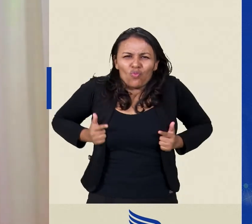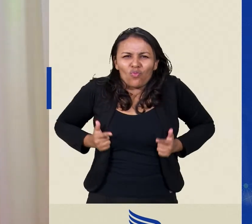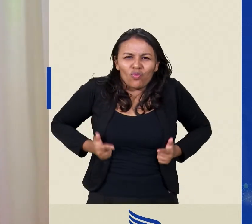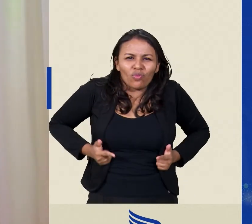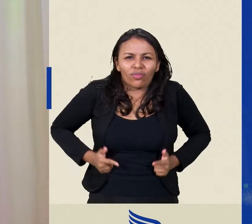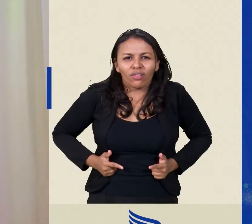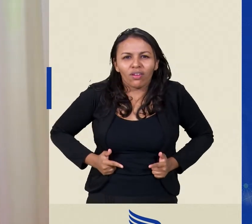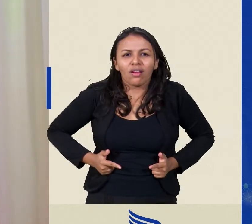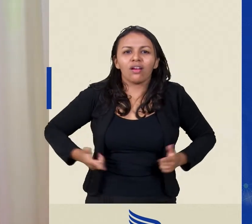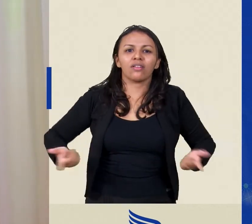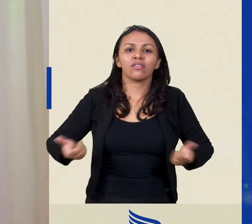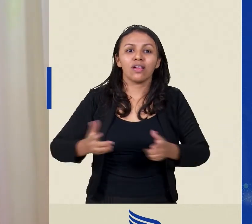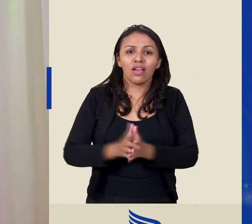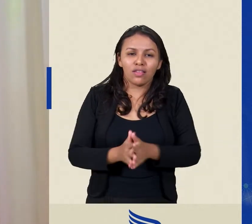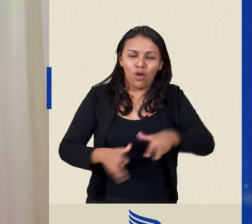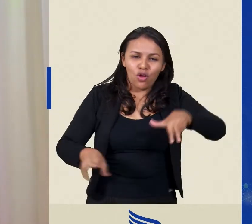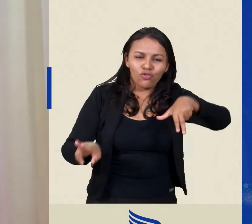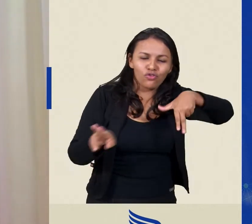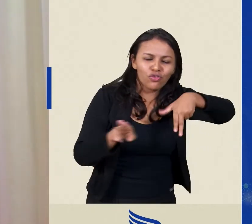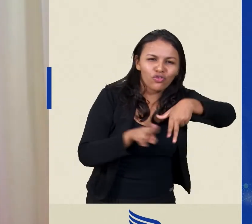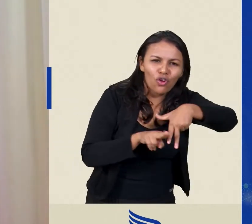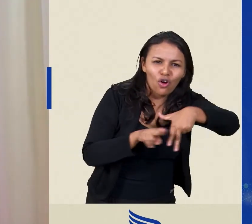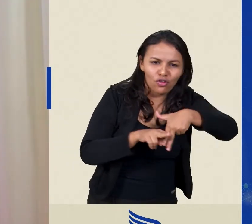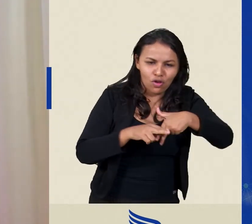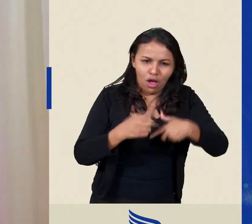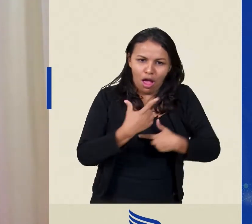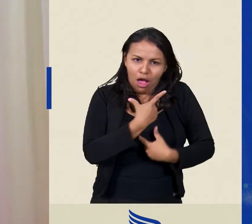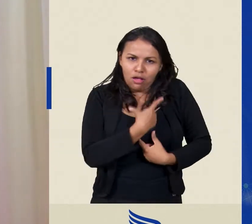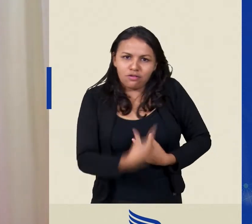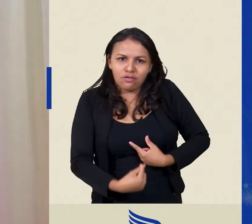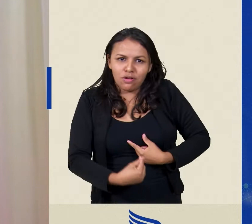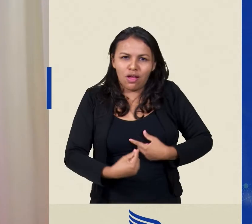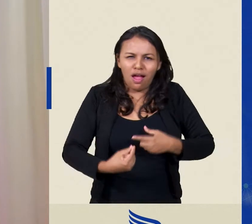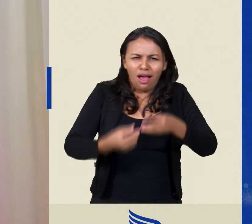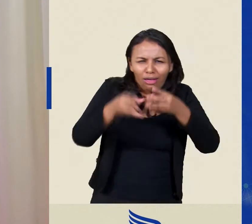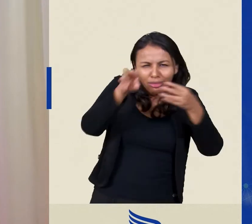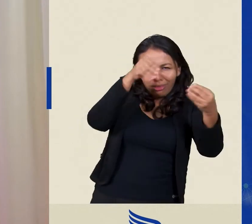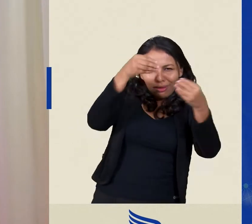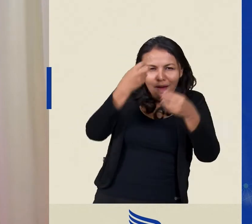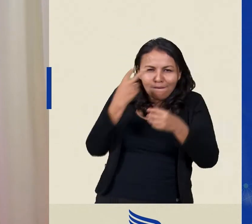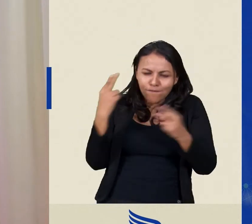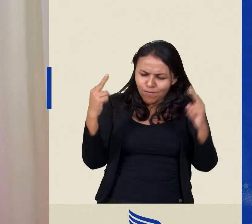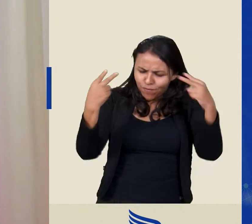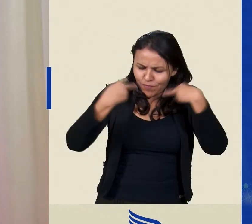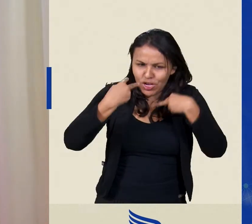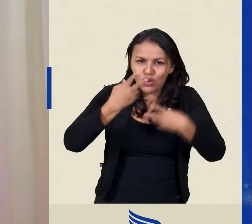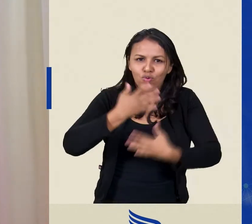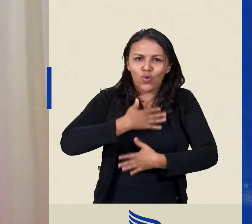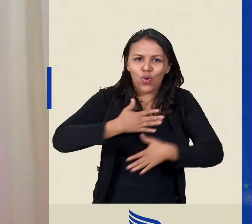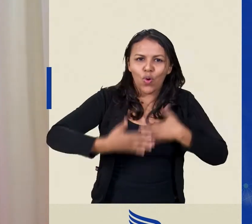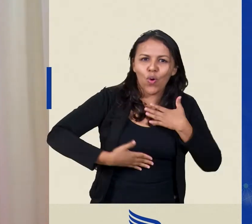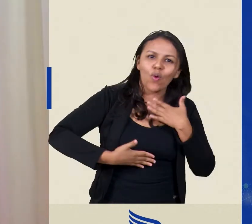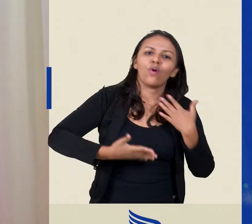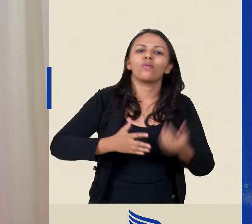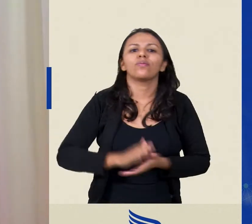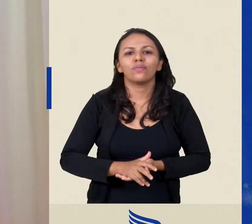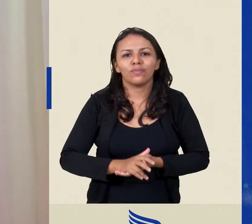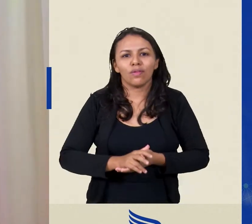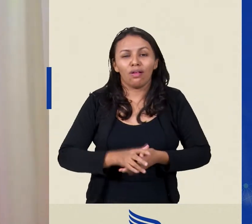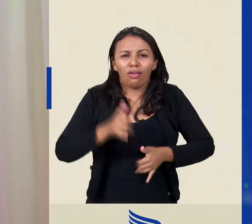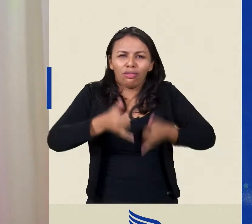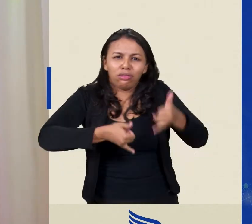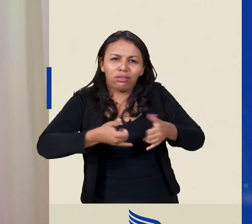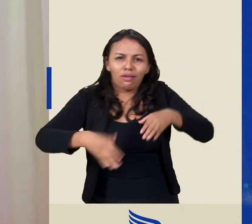aberturas, shorts, tecidos transparentes expondo a nudez, calçados